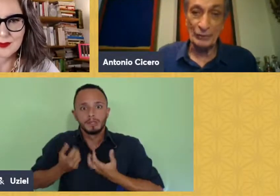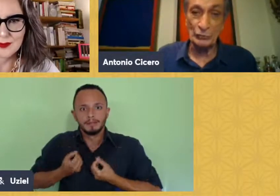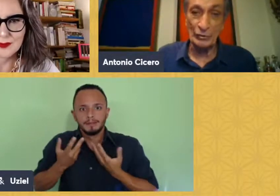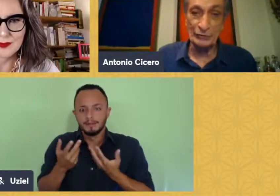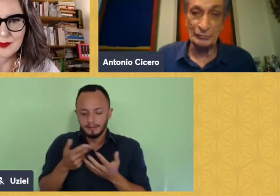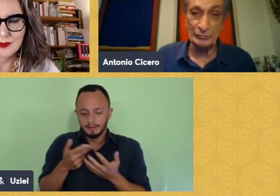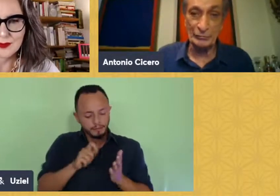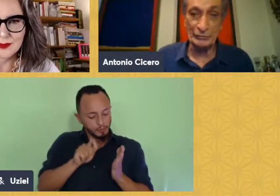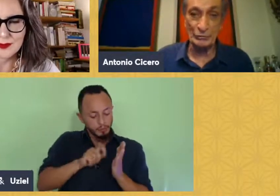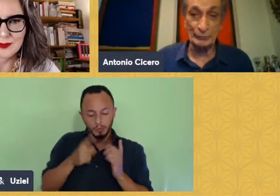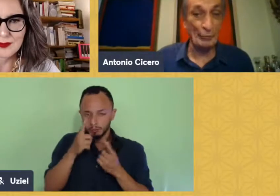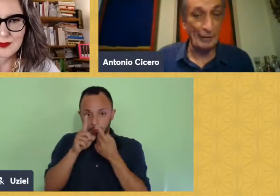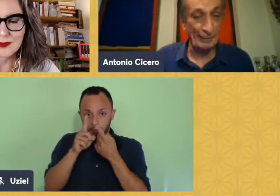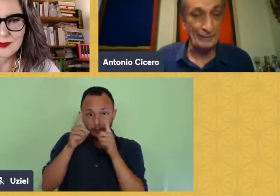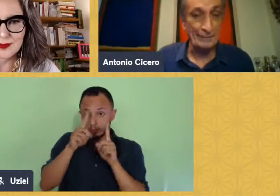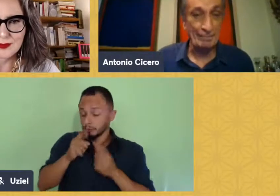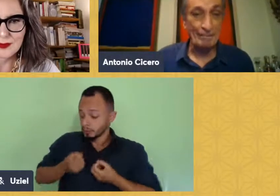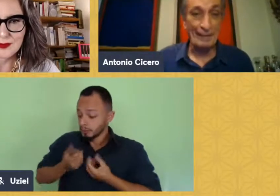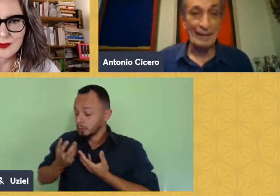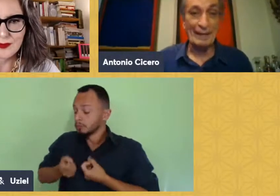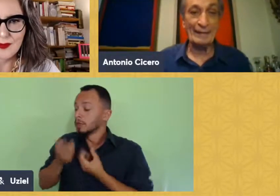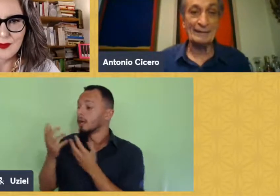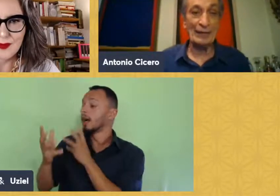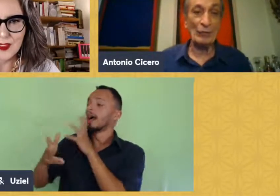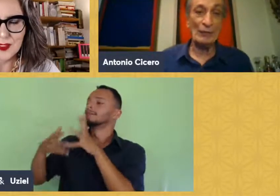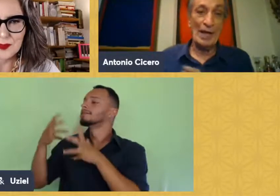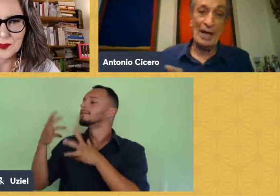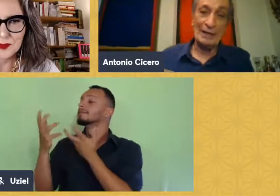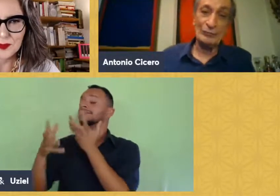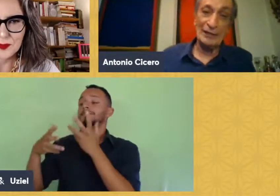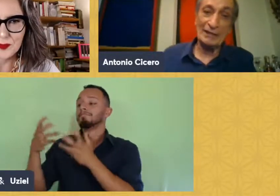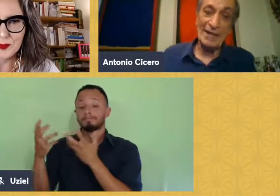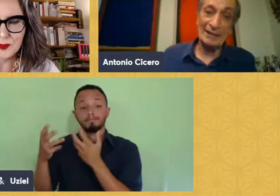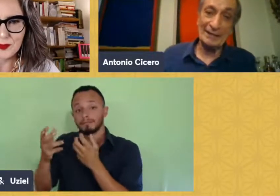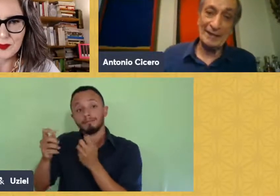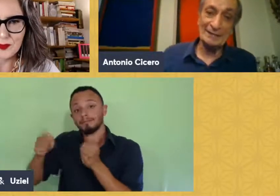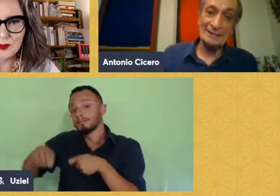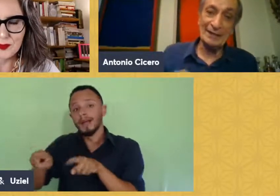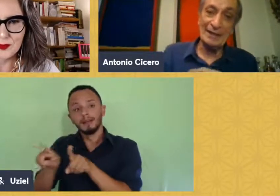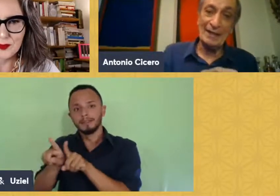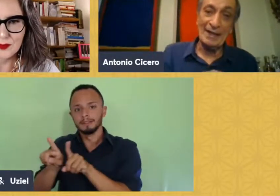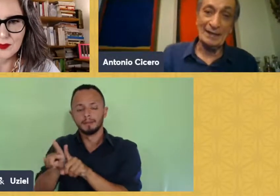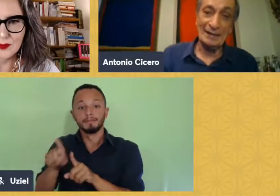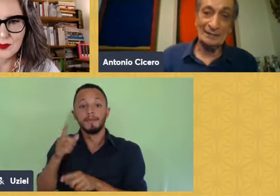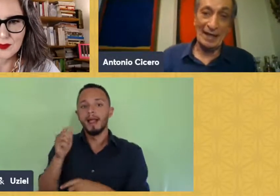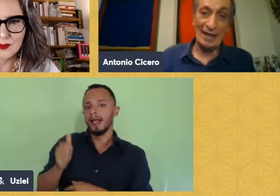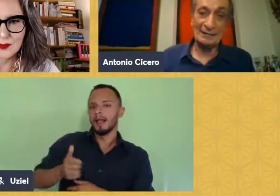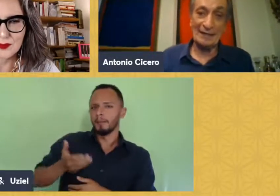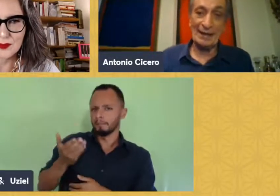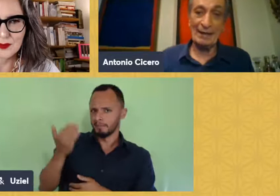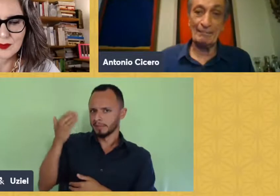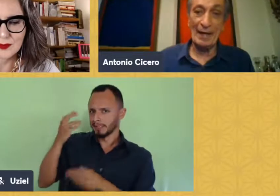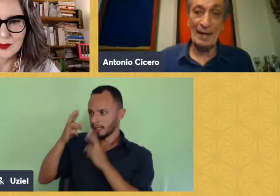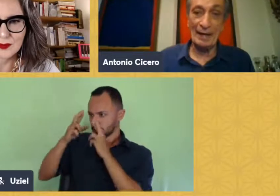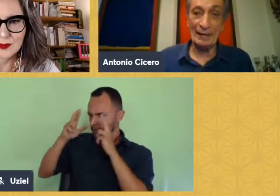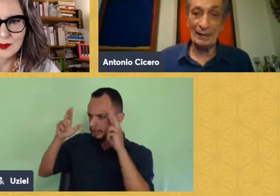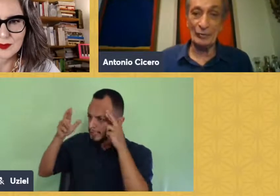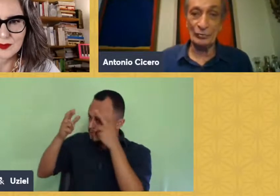composições, seus poemas. Então, na Grécia,